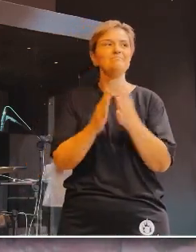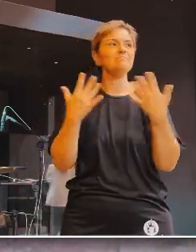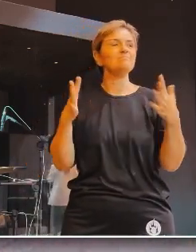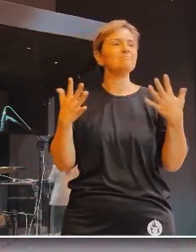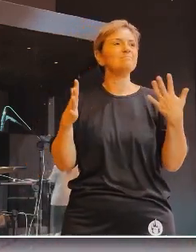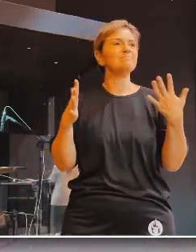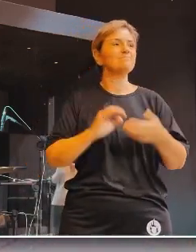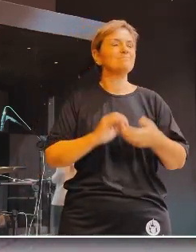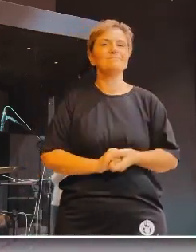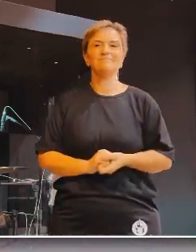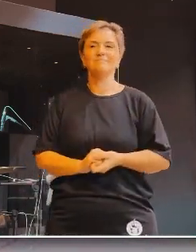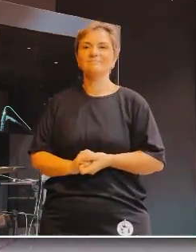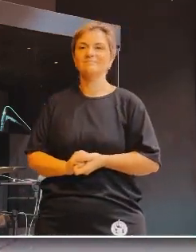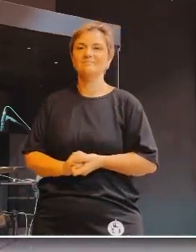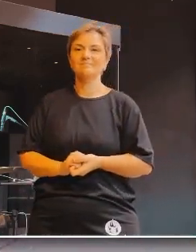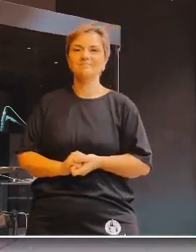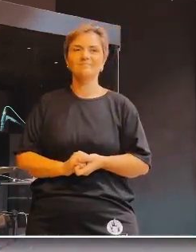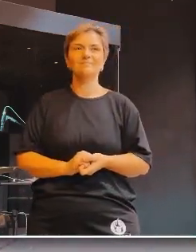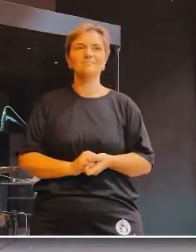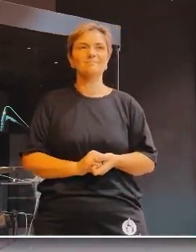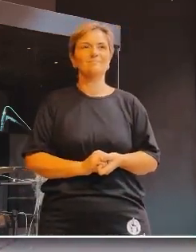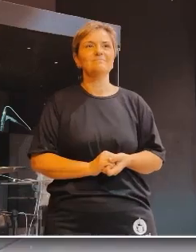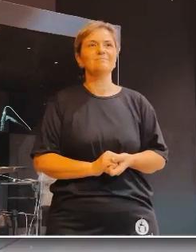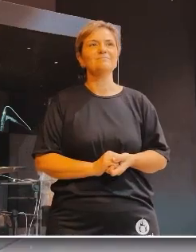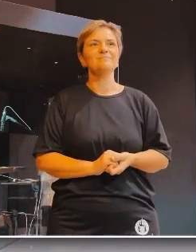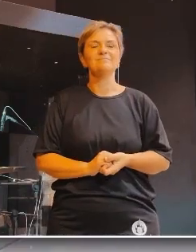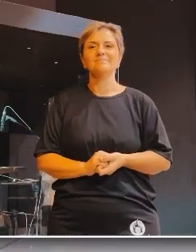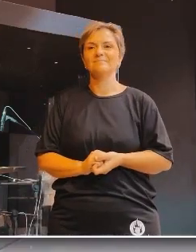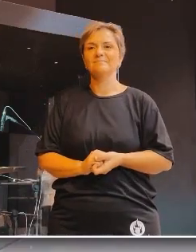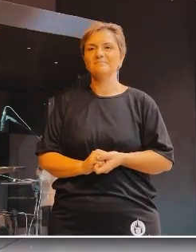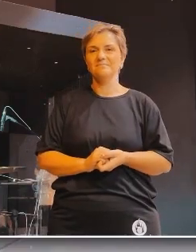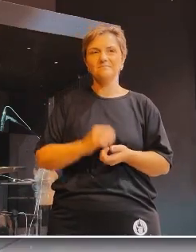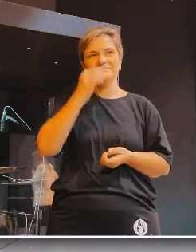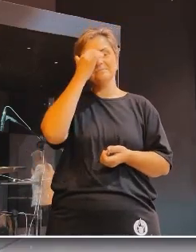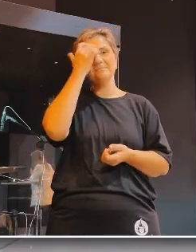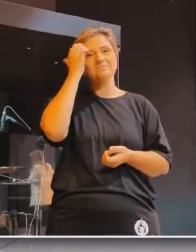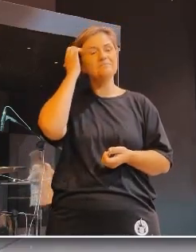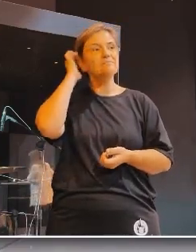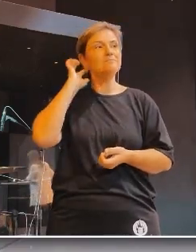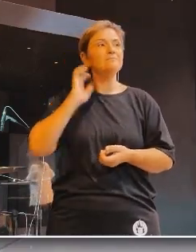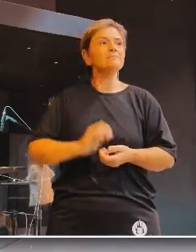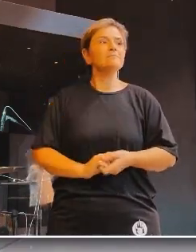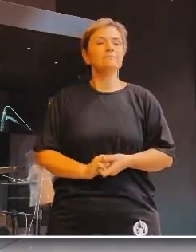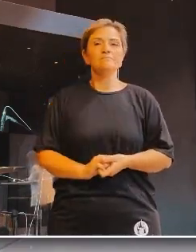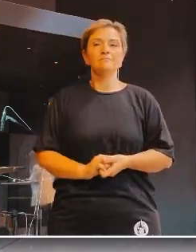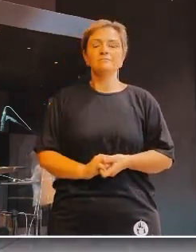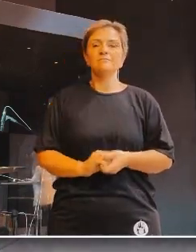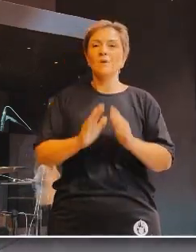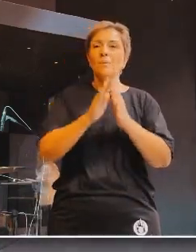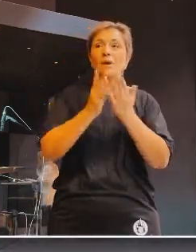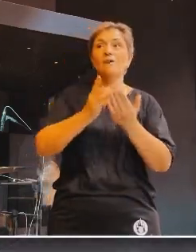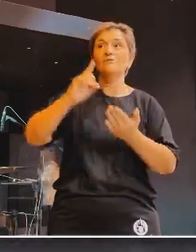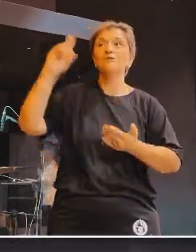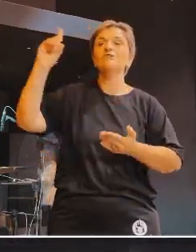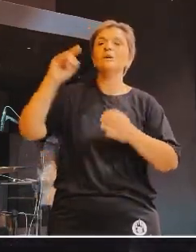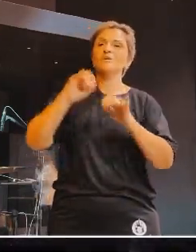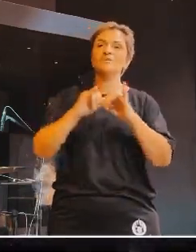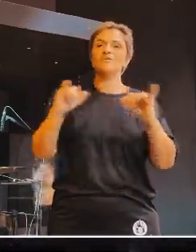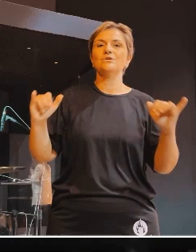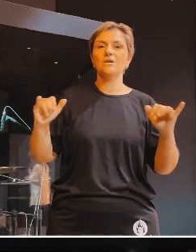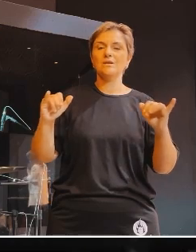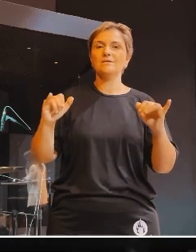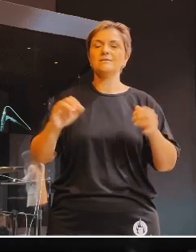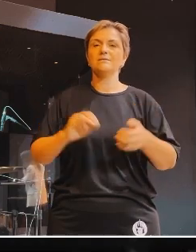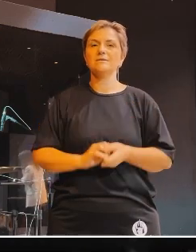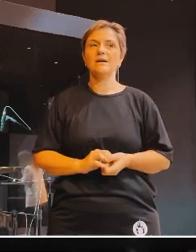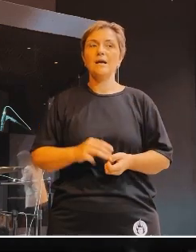bora viver o novo de Deus. E a palavra do Senhor diz em